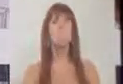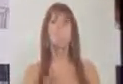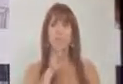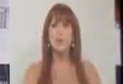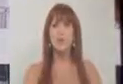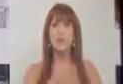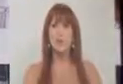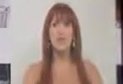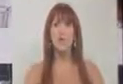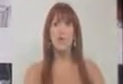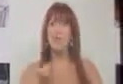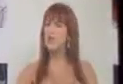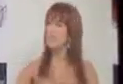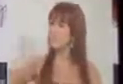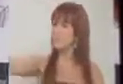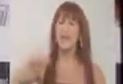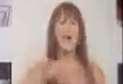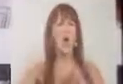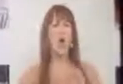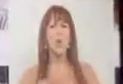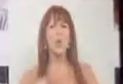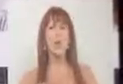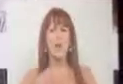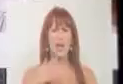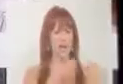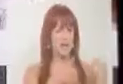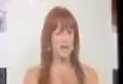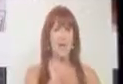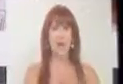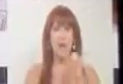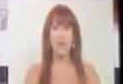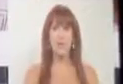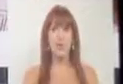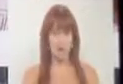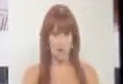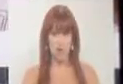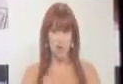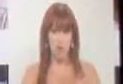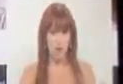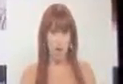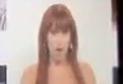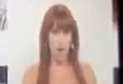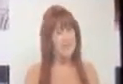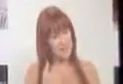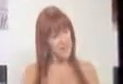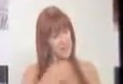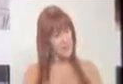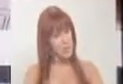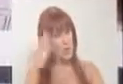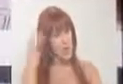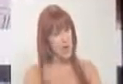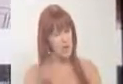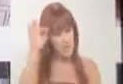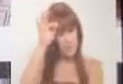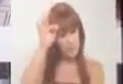a possibilidade de procederem a novos recrutamentos. Isto dentro daquelas que são as atribuições e daquela que é a gestão que é eficiente